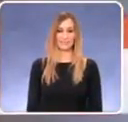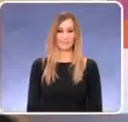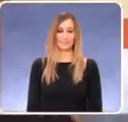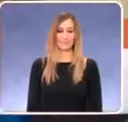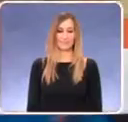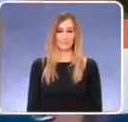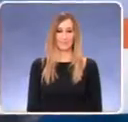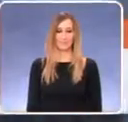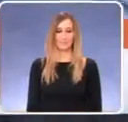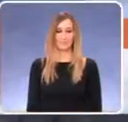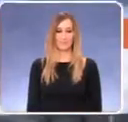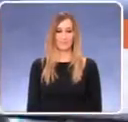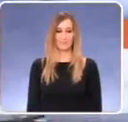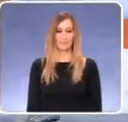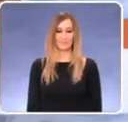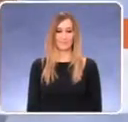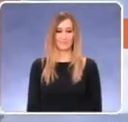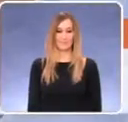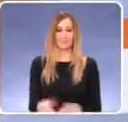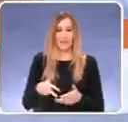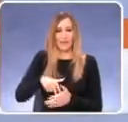Já conhece o Dr. Paulo Maló? Está a tremer porquê?